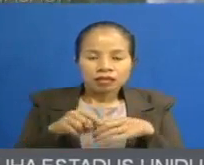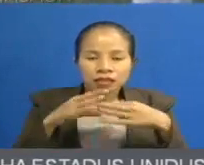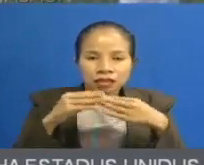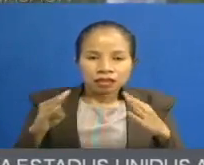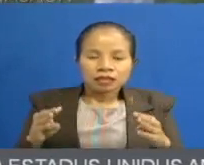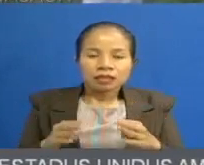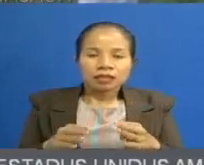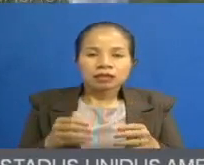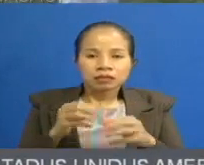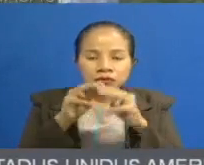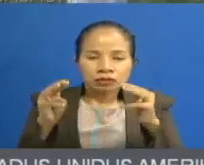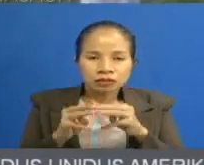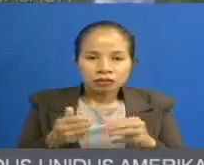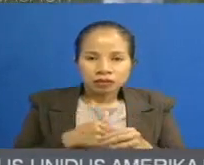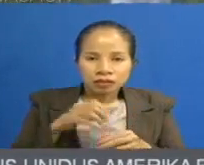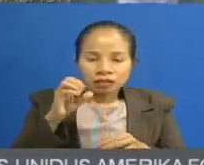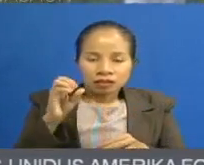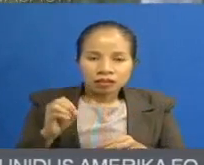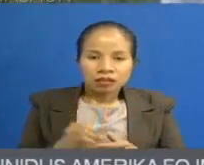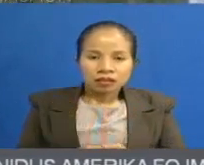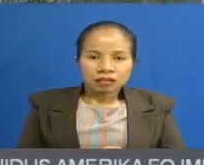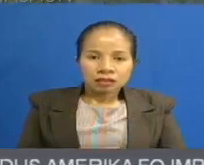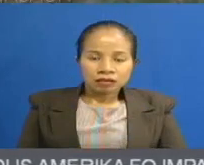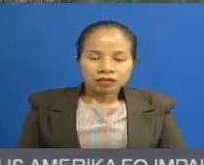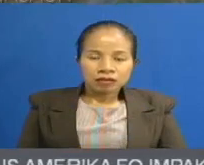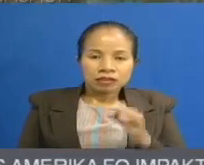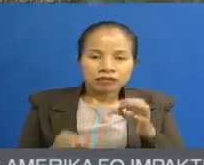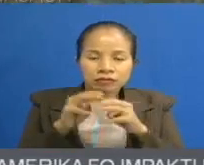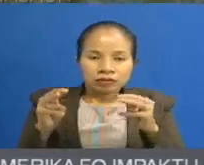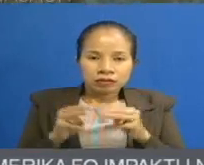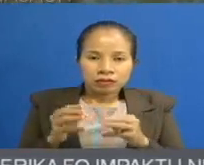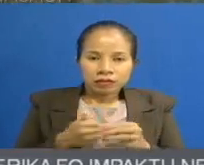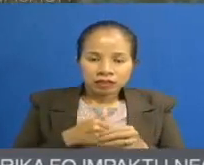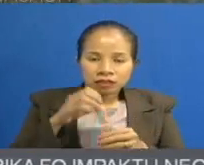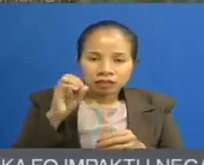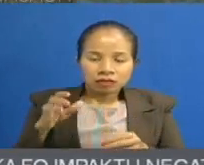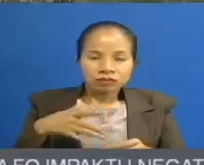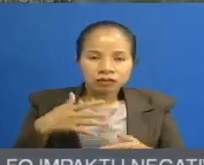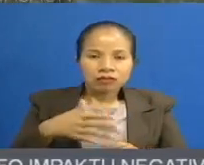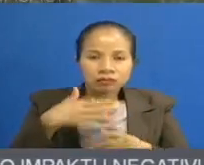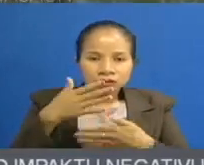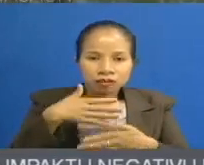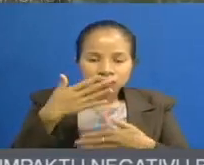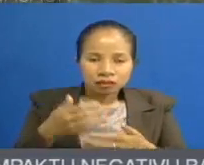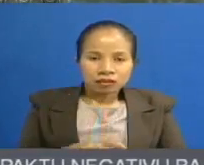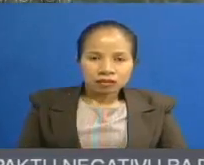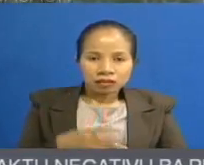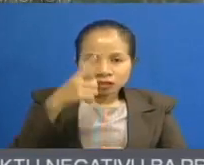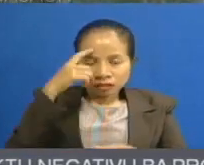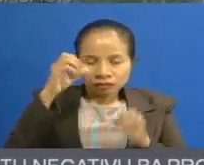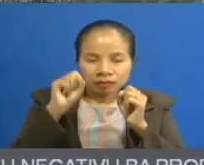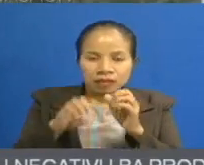autoridade máxima Ainaru, máximo, e o município Ainaru, sinto contente. Tama bele